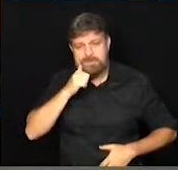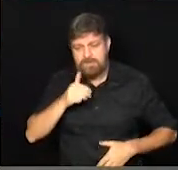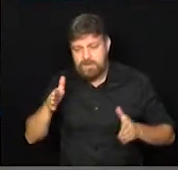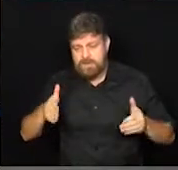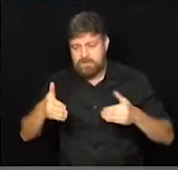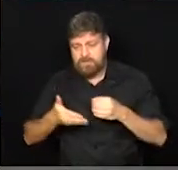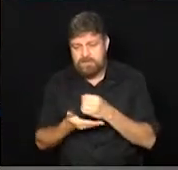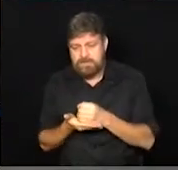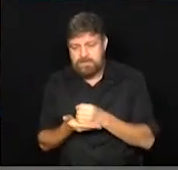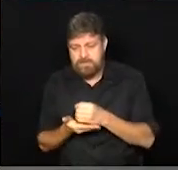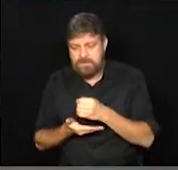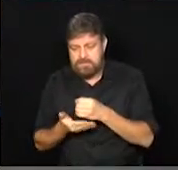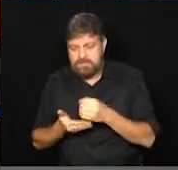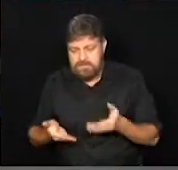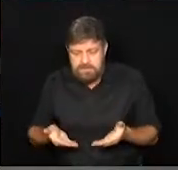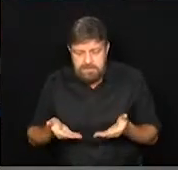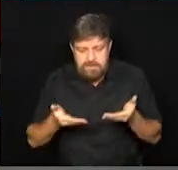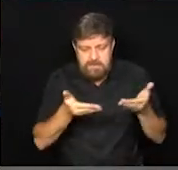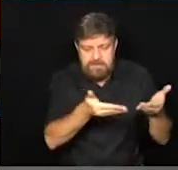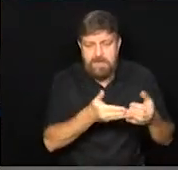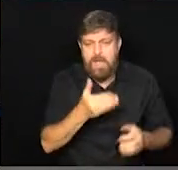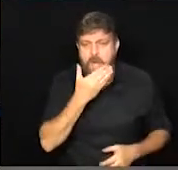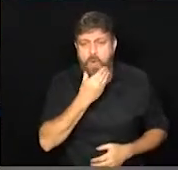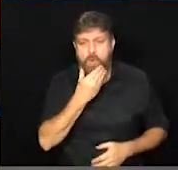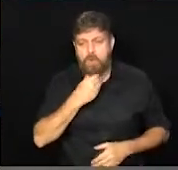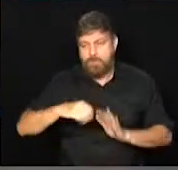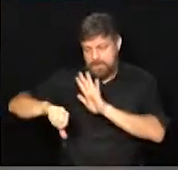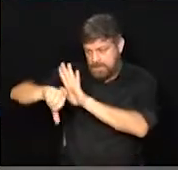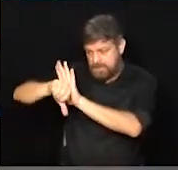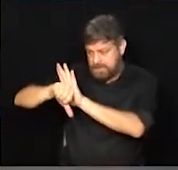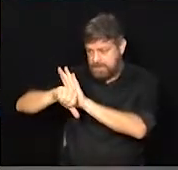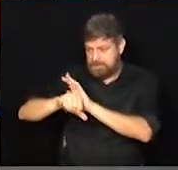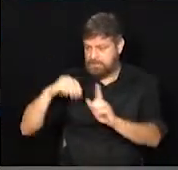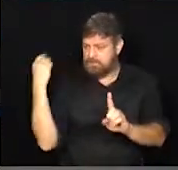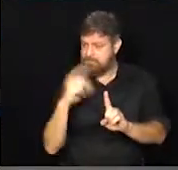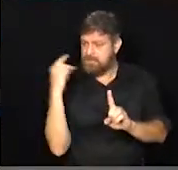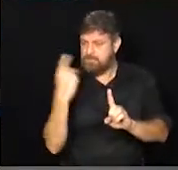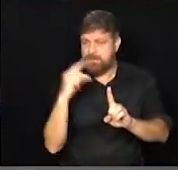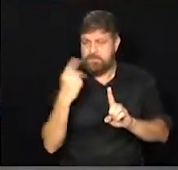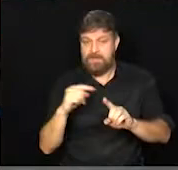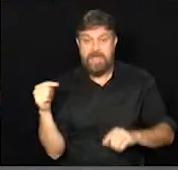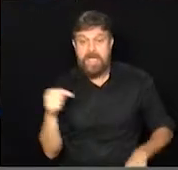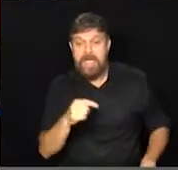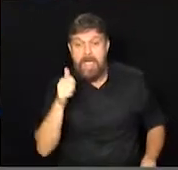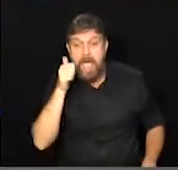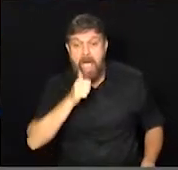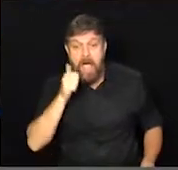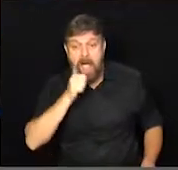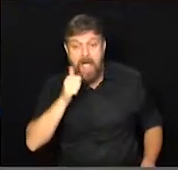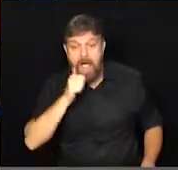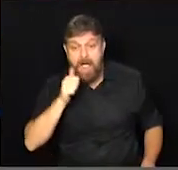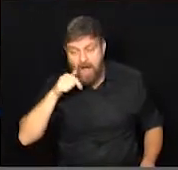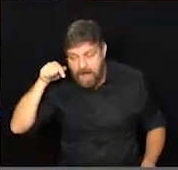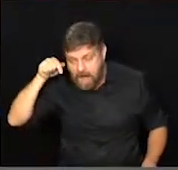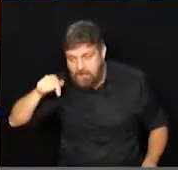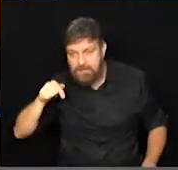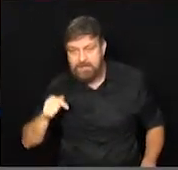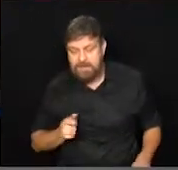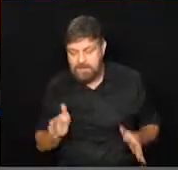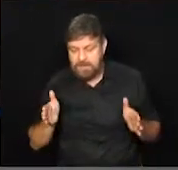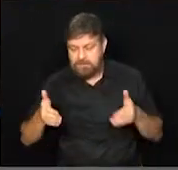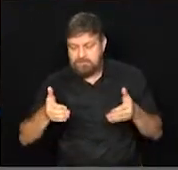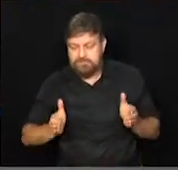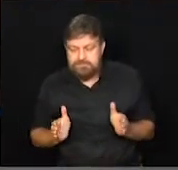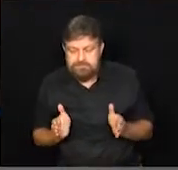básica. O cara foi condenado por agressão à mulher, e quem ia levar a cesta básica para pagar